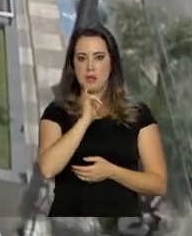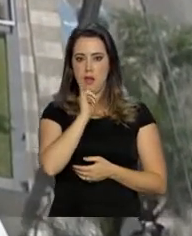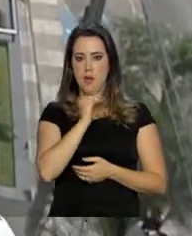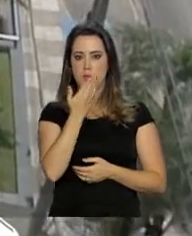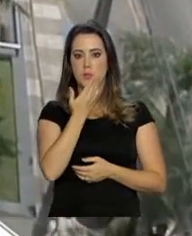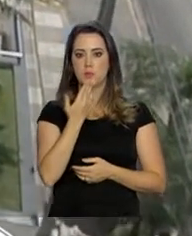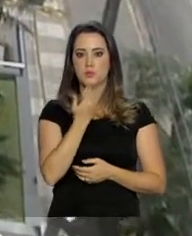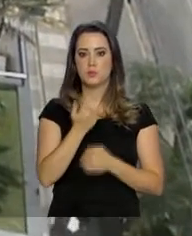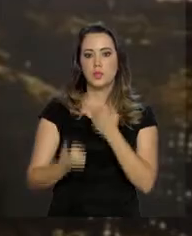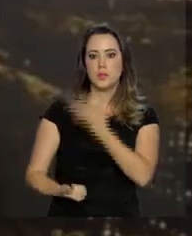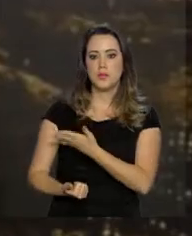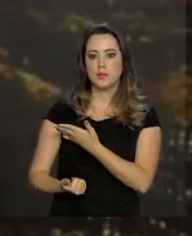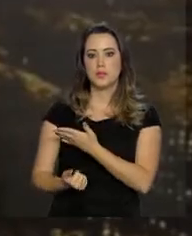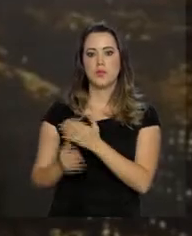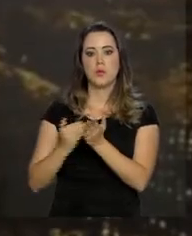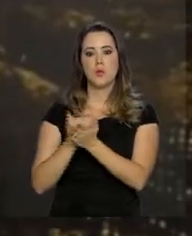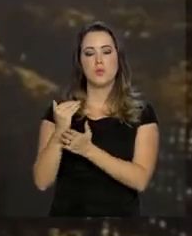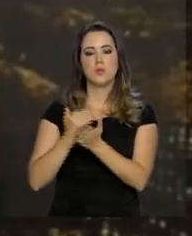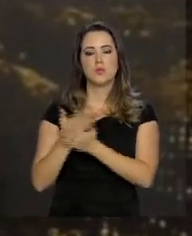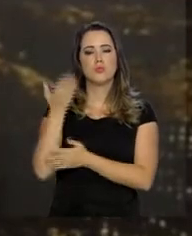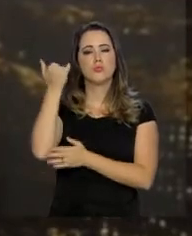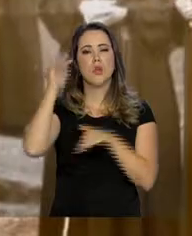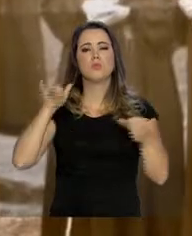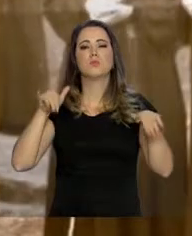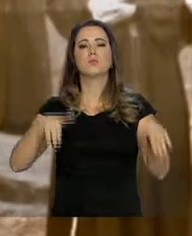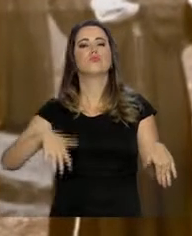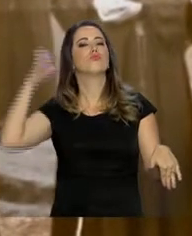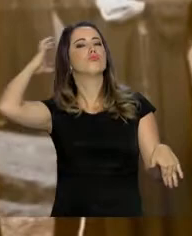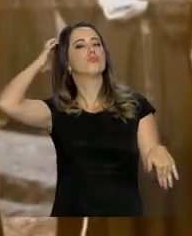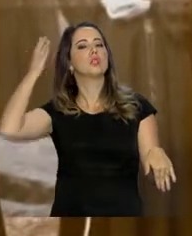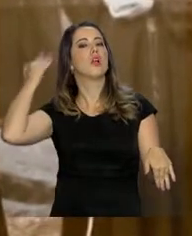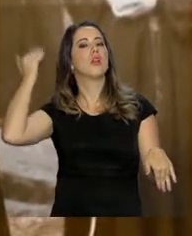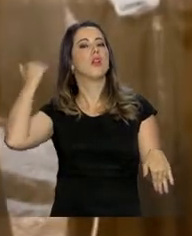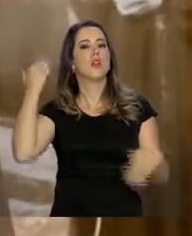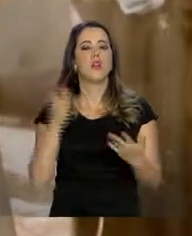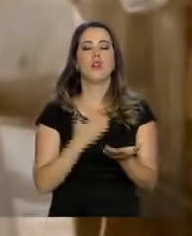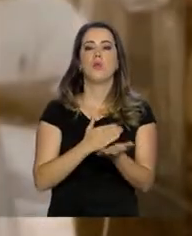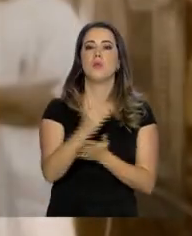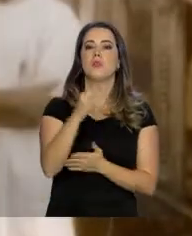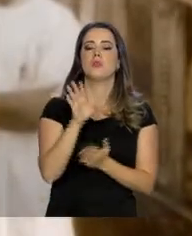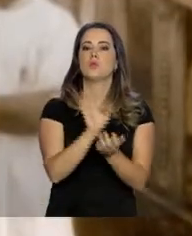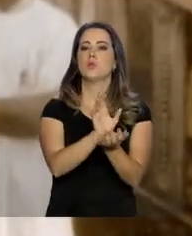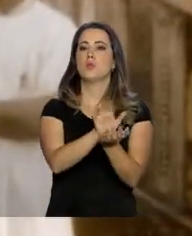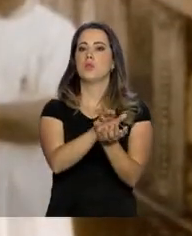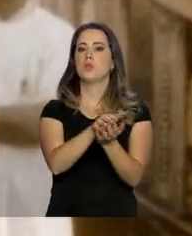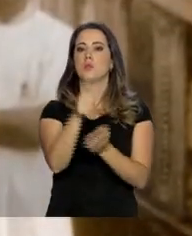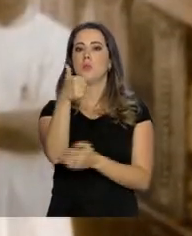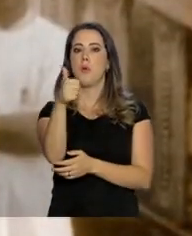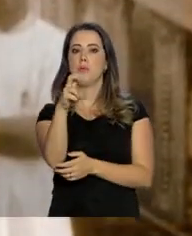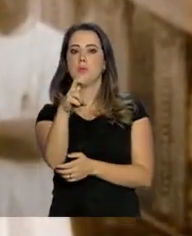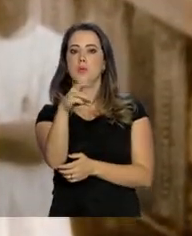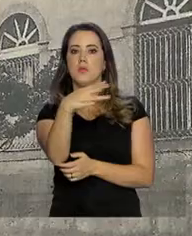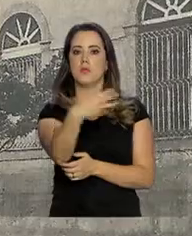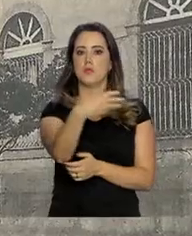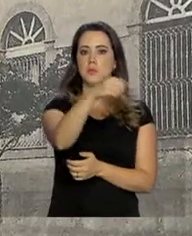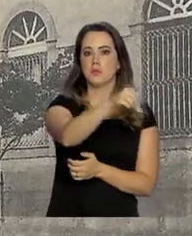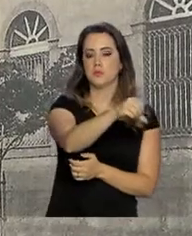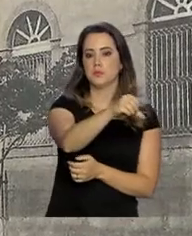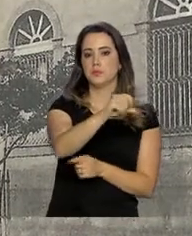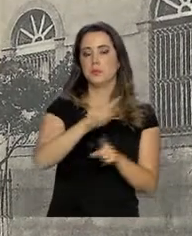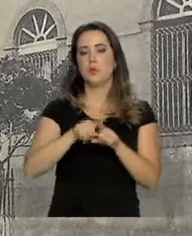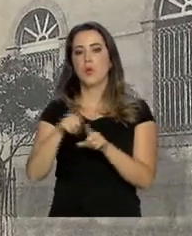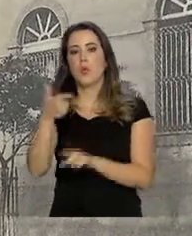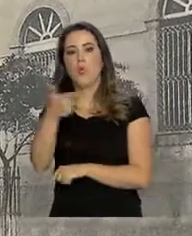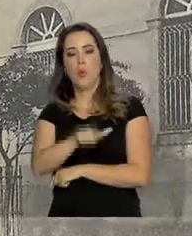misericórdia por exemplo surgiu ainda no período colonial instalando-se em olinda pernambuco em 1.539 já a santa